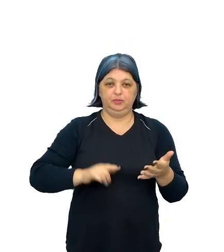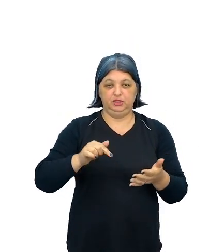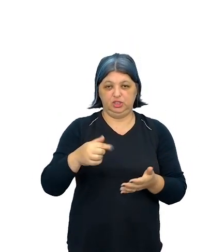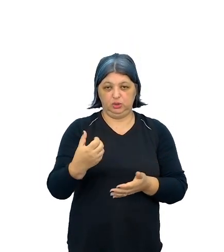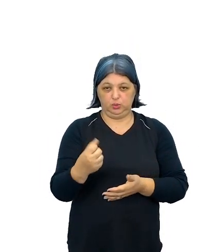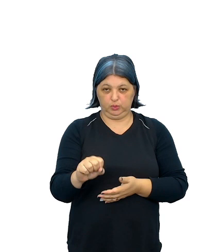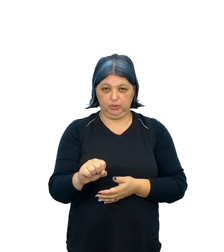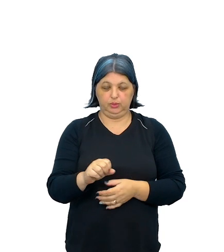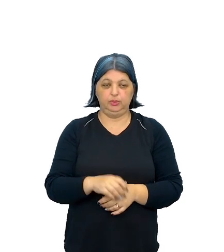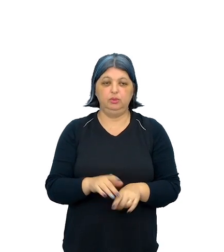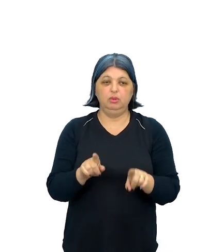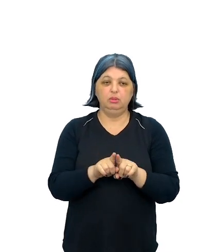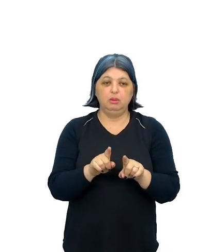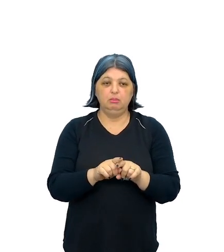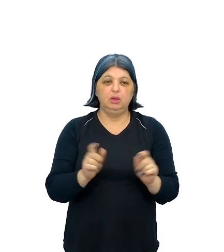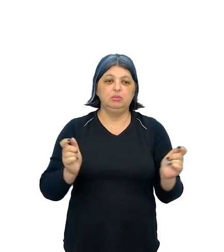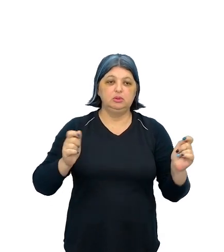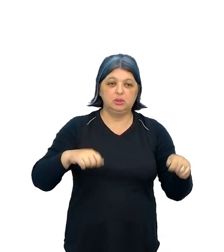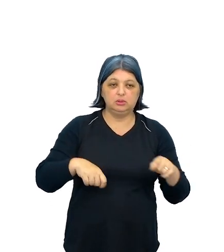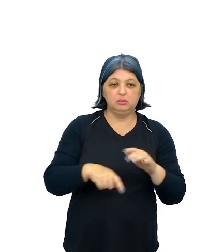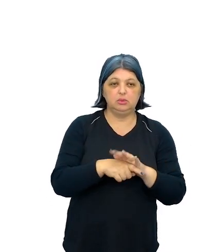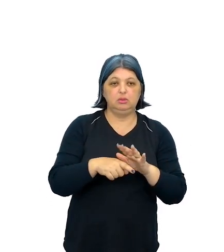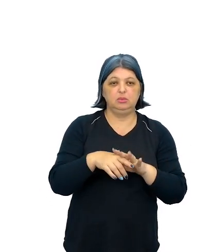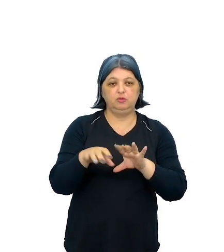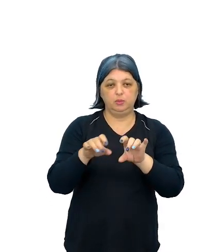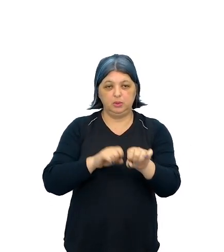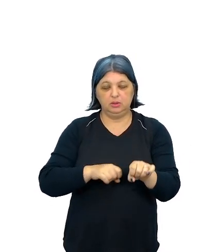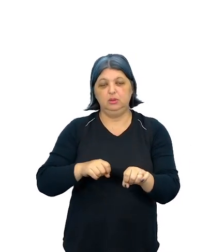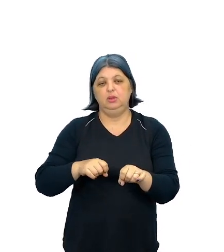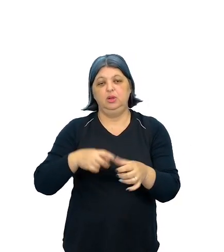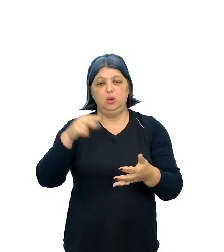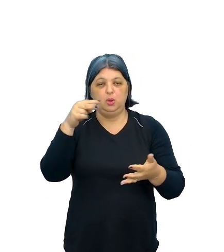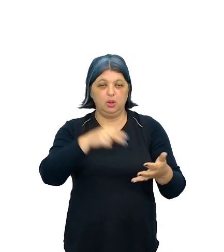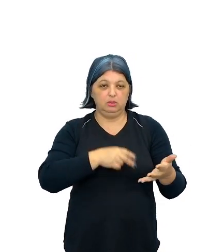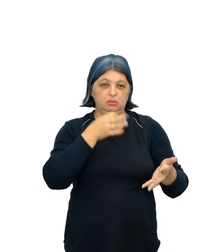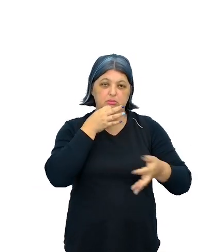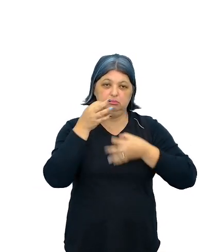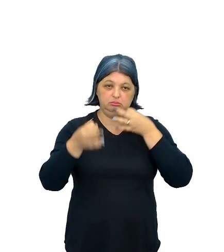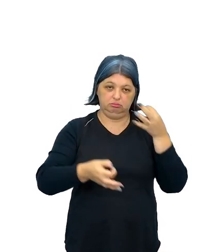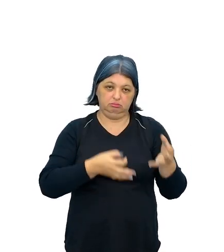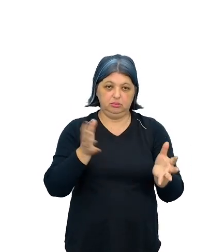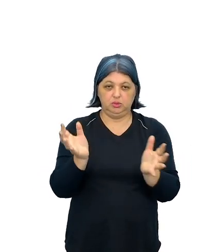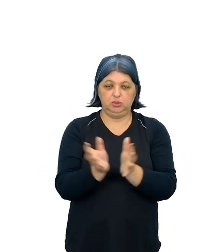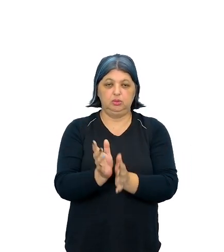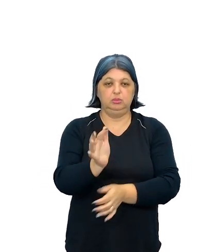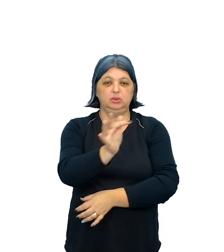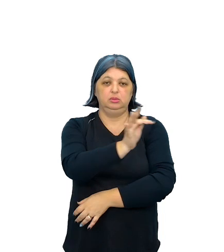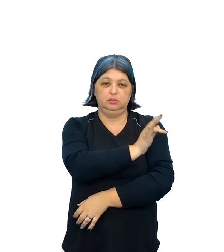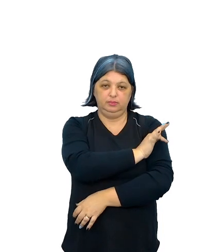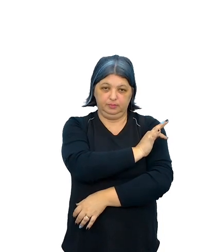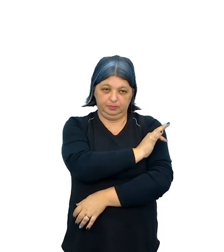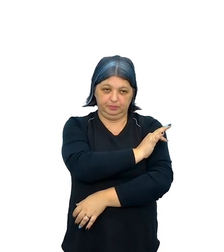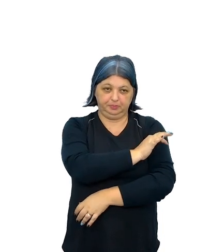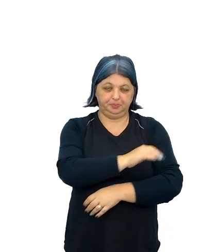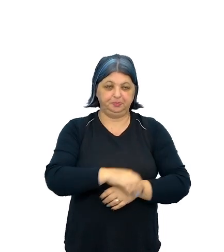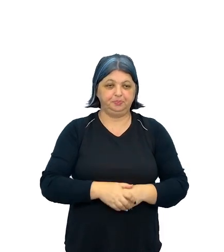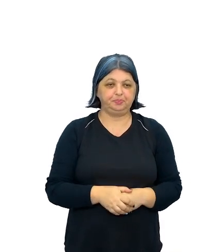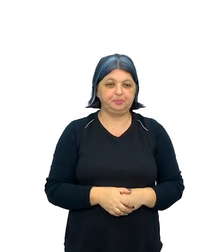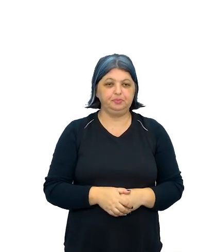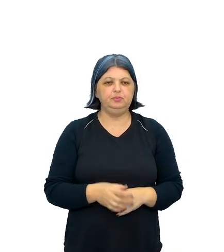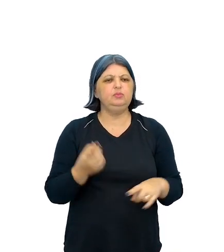7 e 8, para potencializar a formação do leitor crítico nos anos finais do ensino fundamental. Por